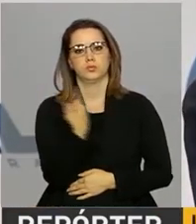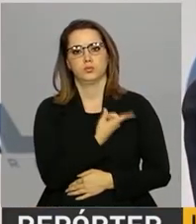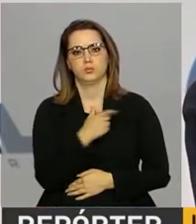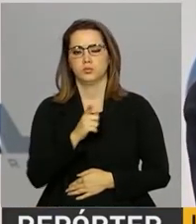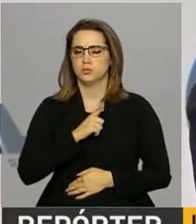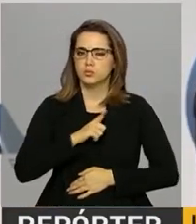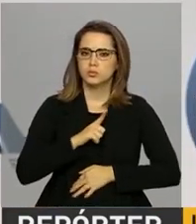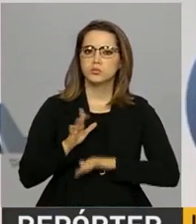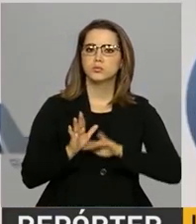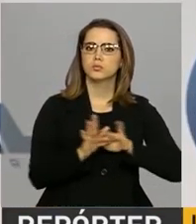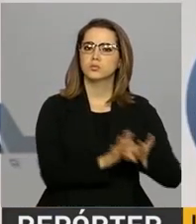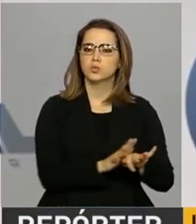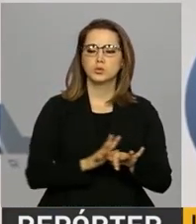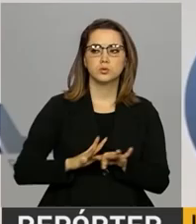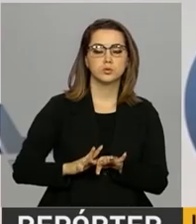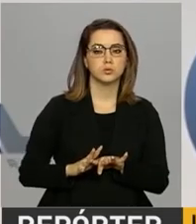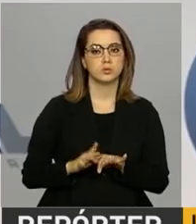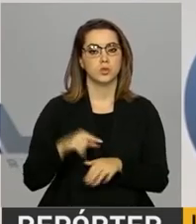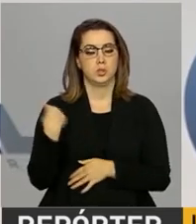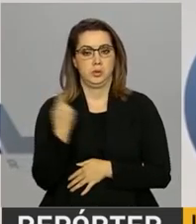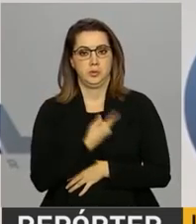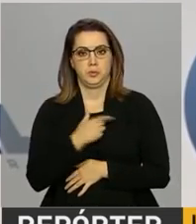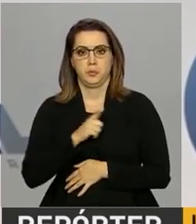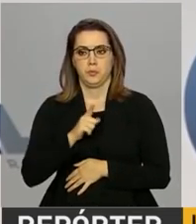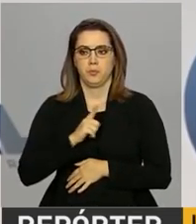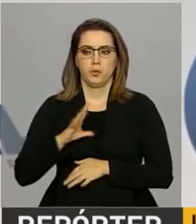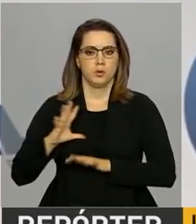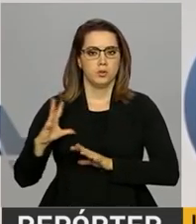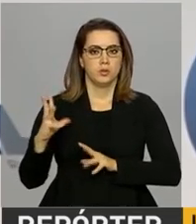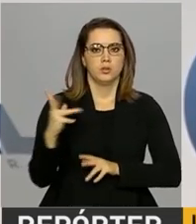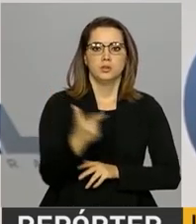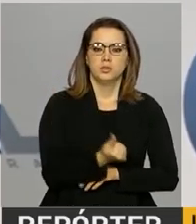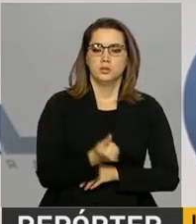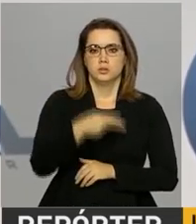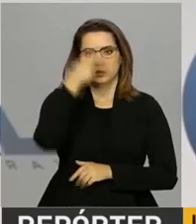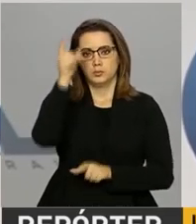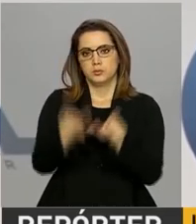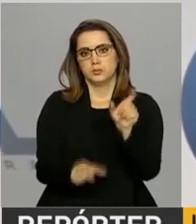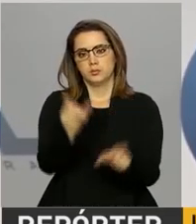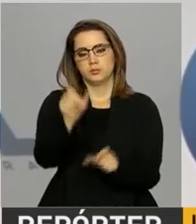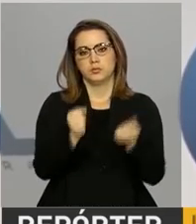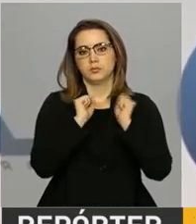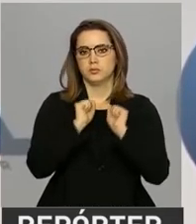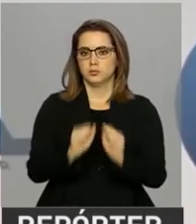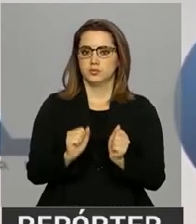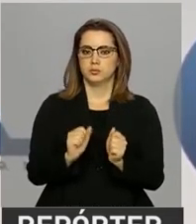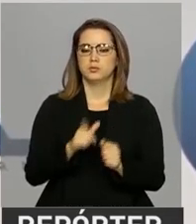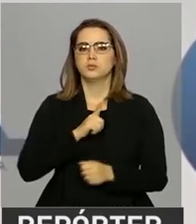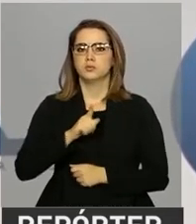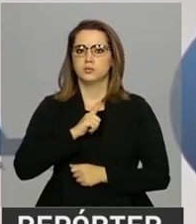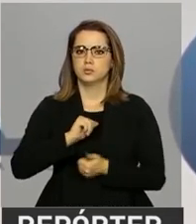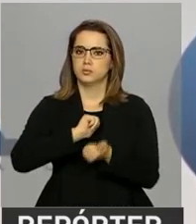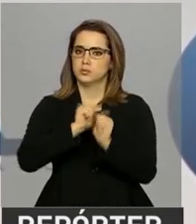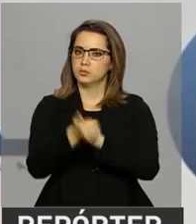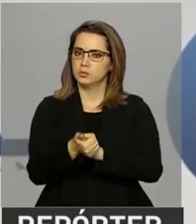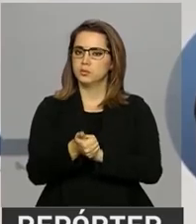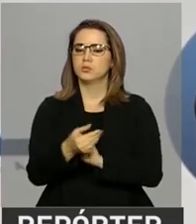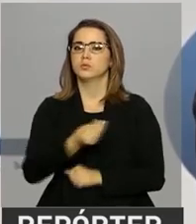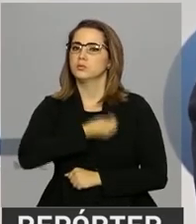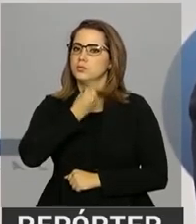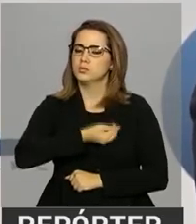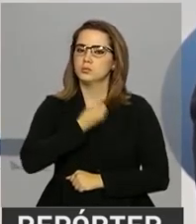a possibilidade de que todos possam ter o esporte na sua vida enquanto fator de